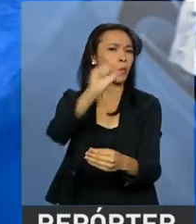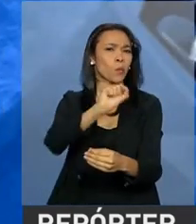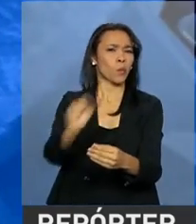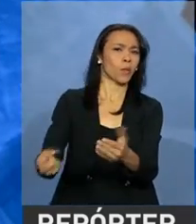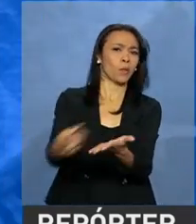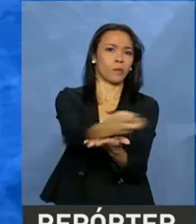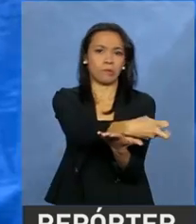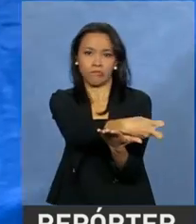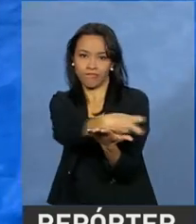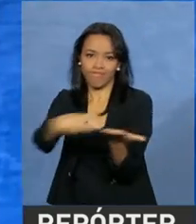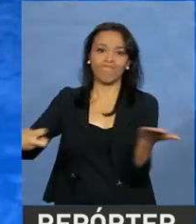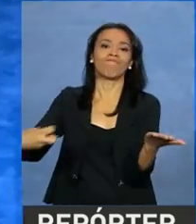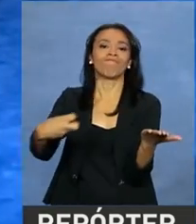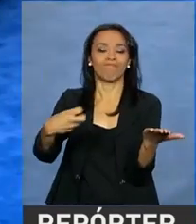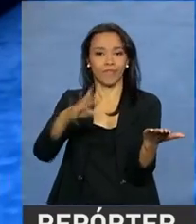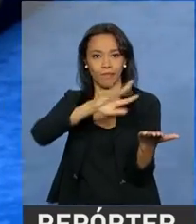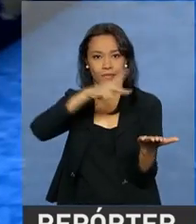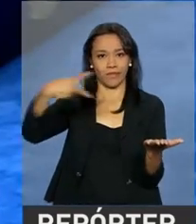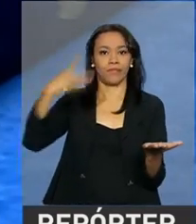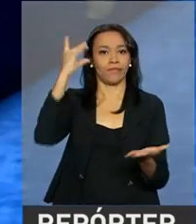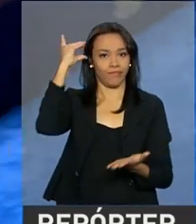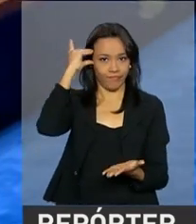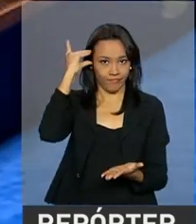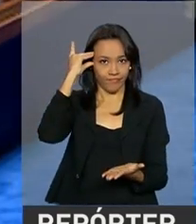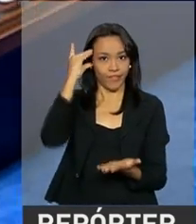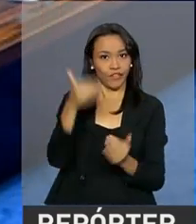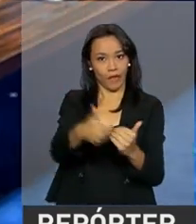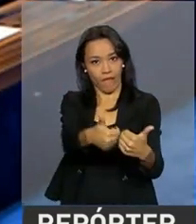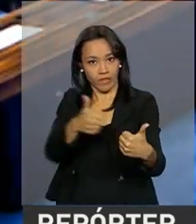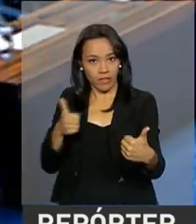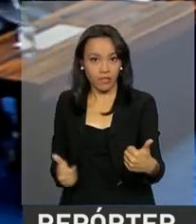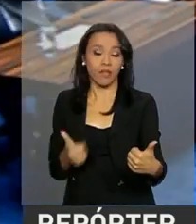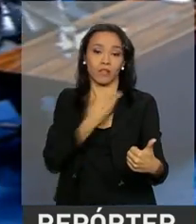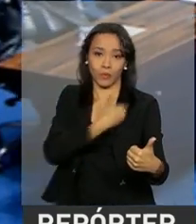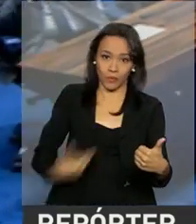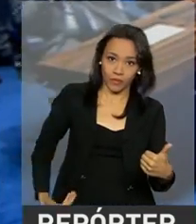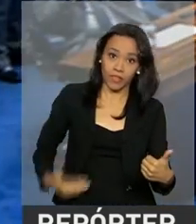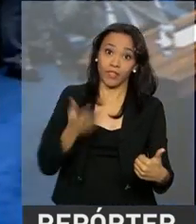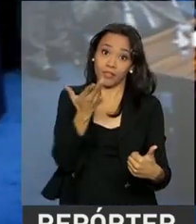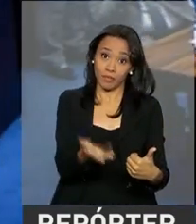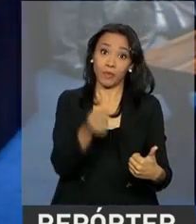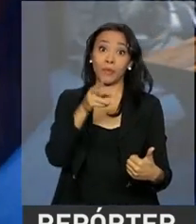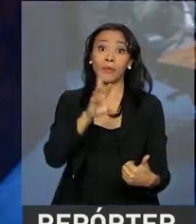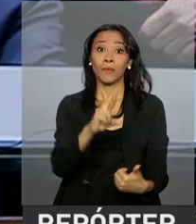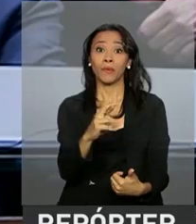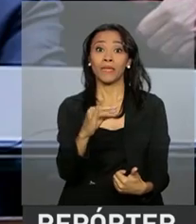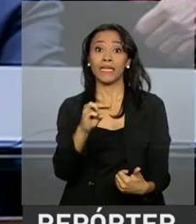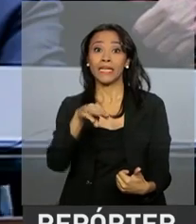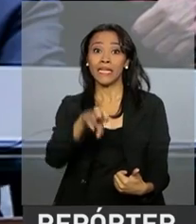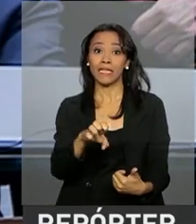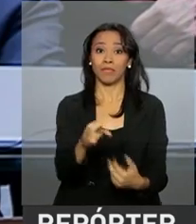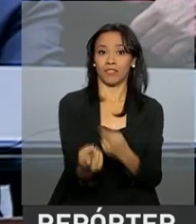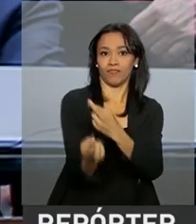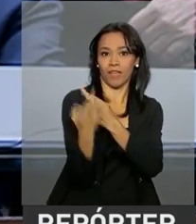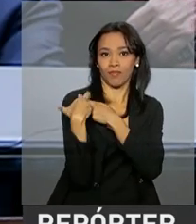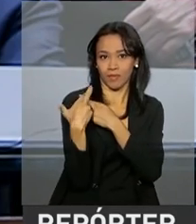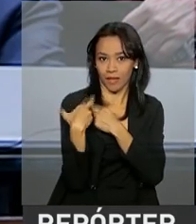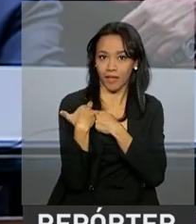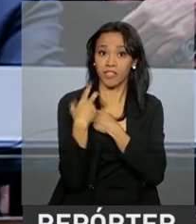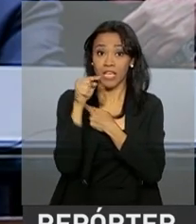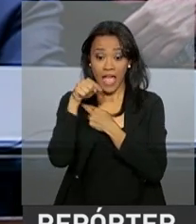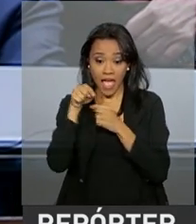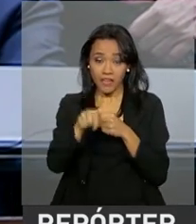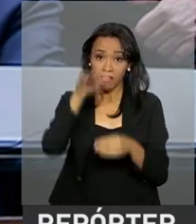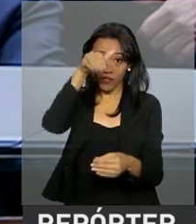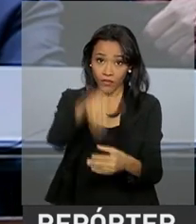que recomenda o julgamento da presidenta afastada Dilma Rousseff por crime de responsabilidade. Essa votação encerra a fase